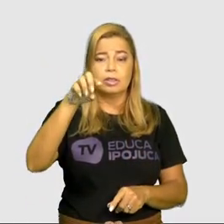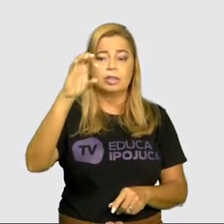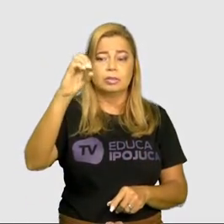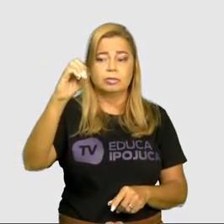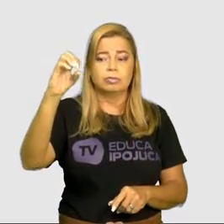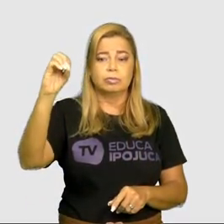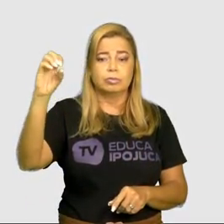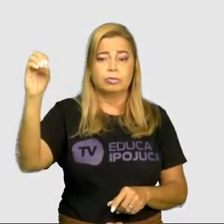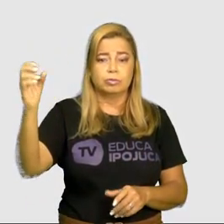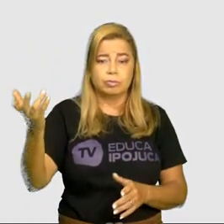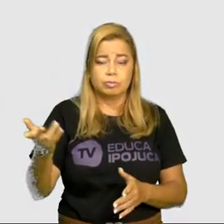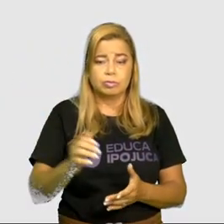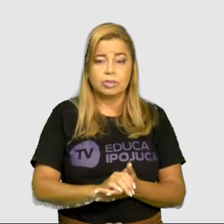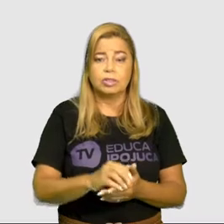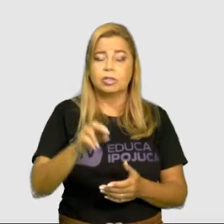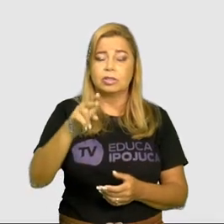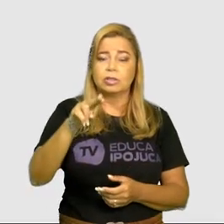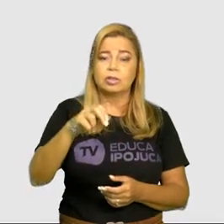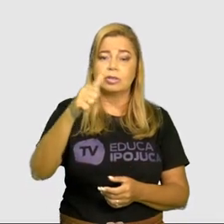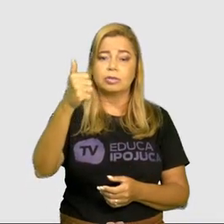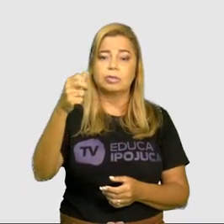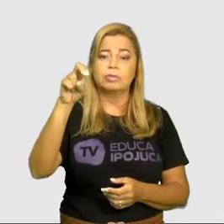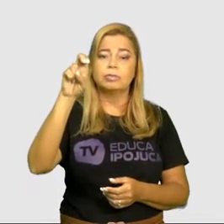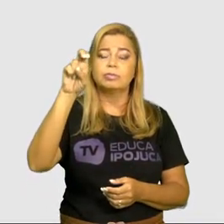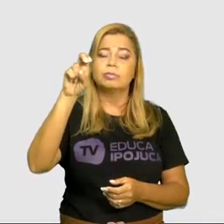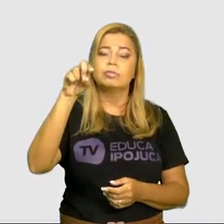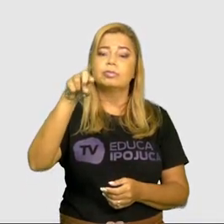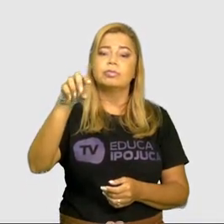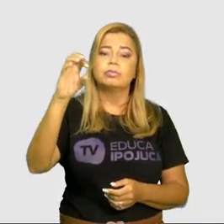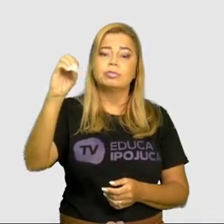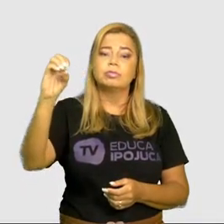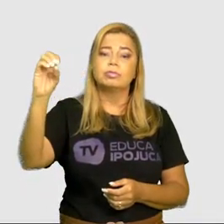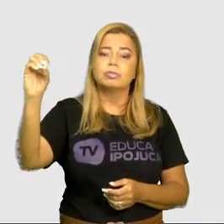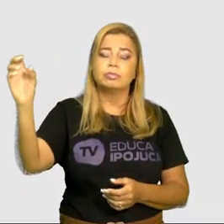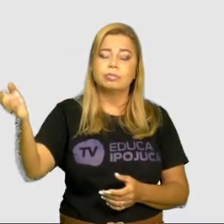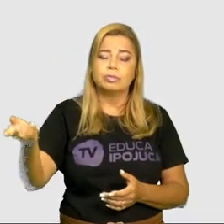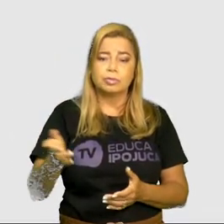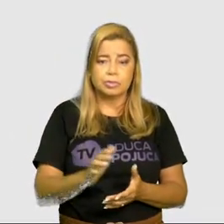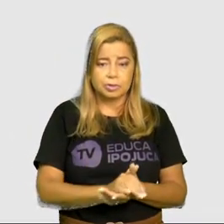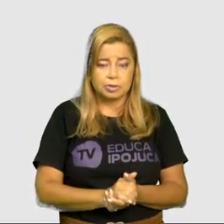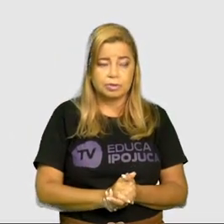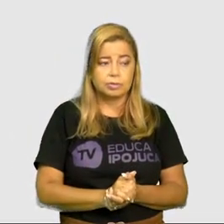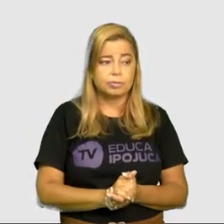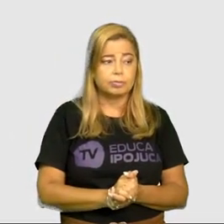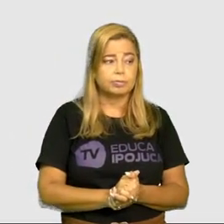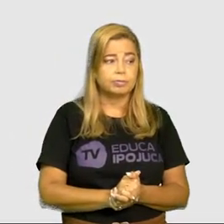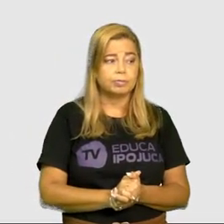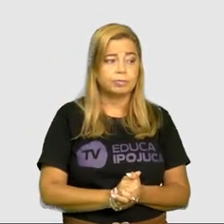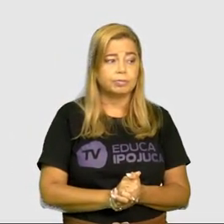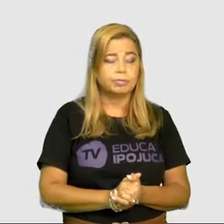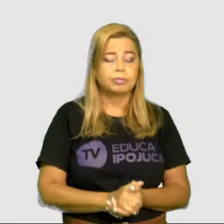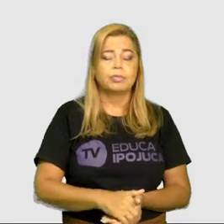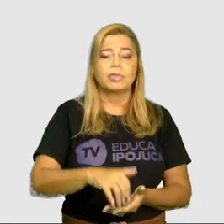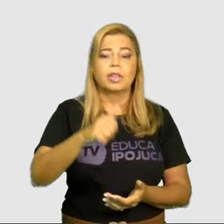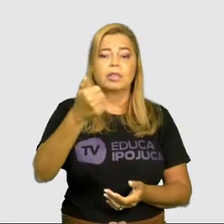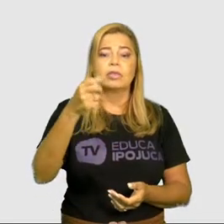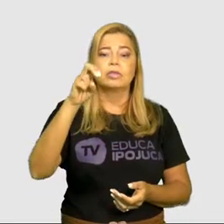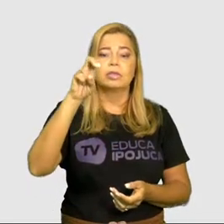15.200 mais 60 mais 7 267f Então você tem